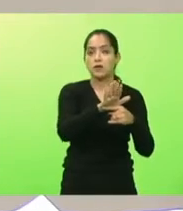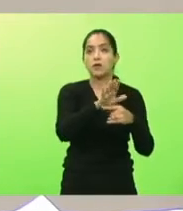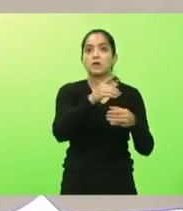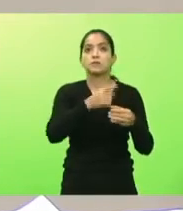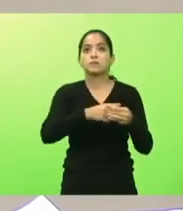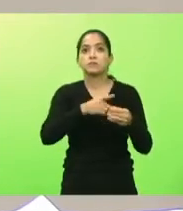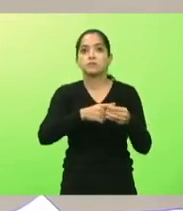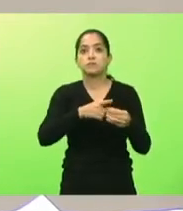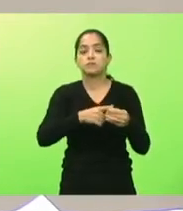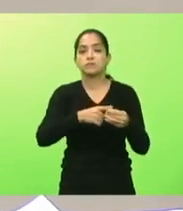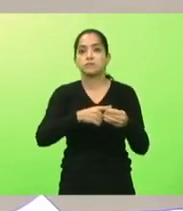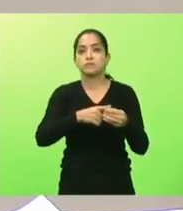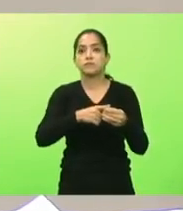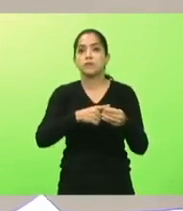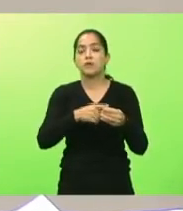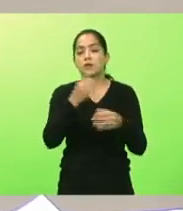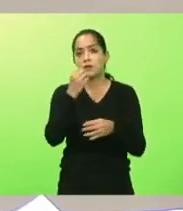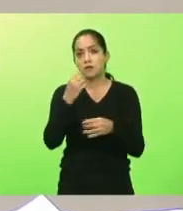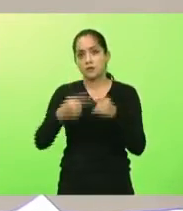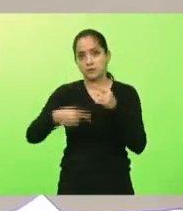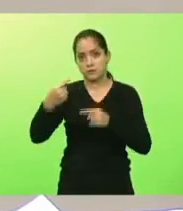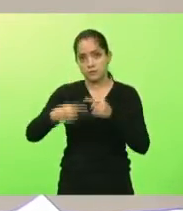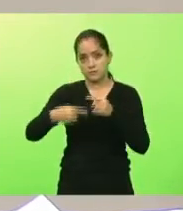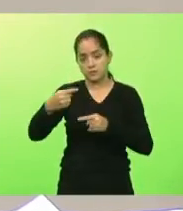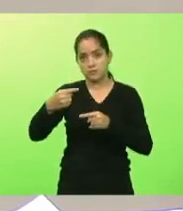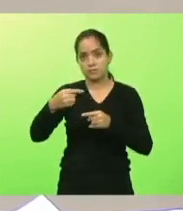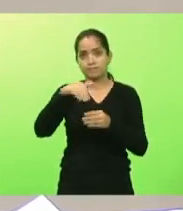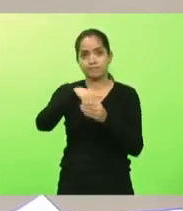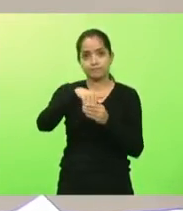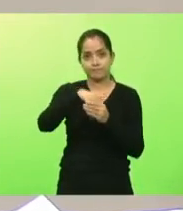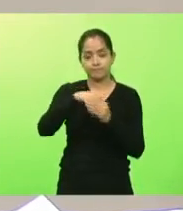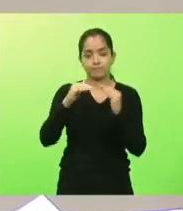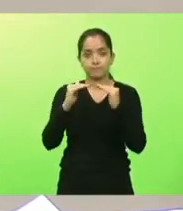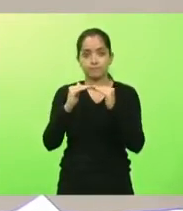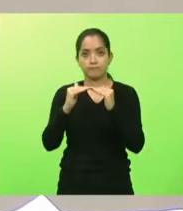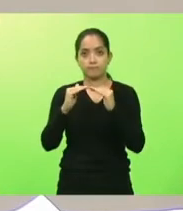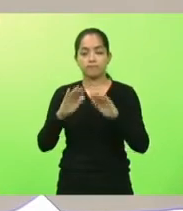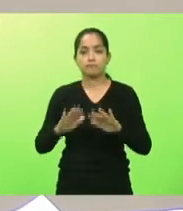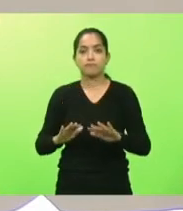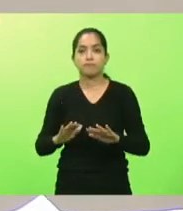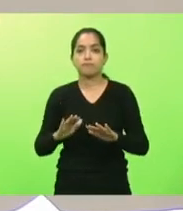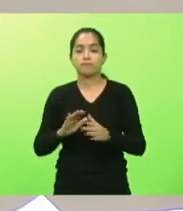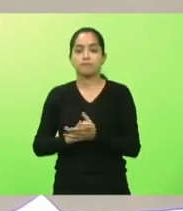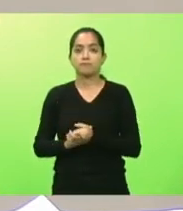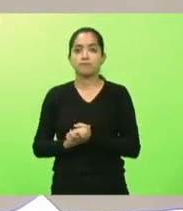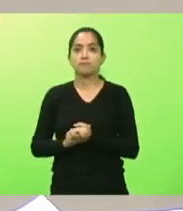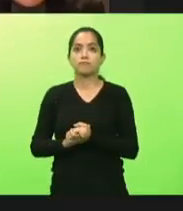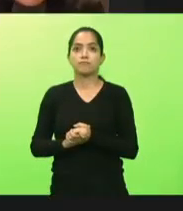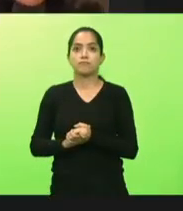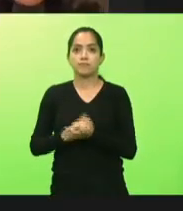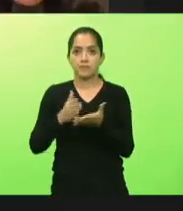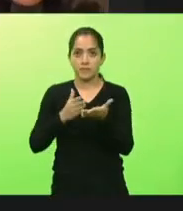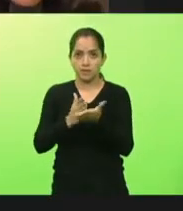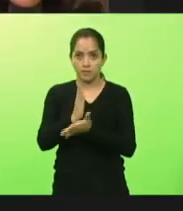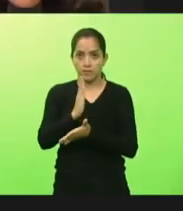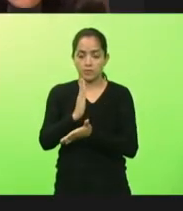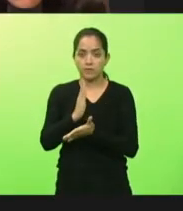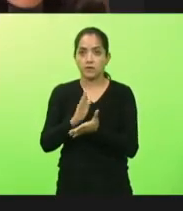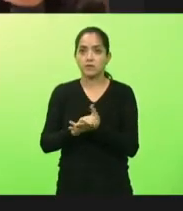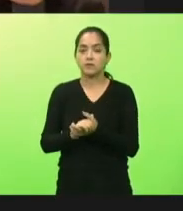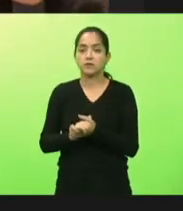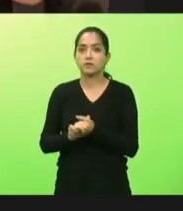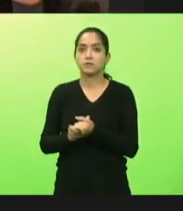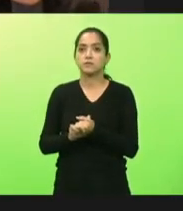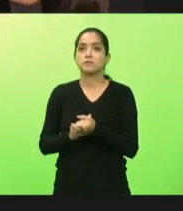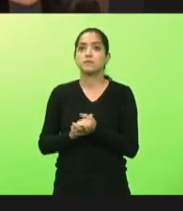da Serra. Em discussão. Não havendo quem queira discutir, é em votação. Deputados que aprovam, permaneçam como se encontra. Aprovado por